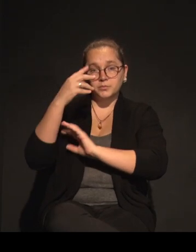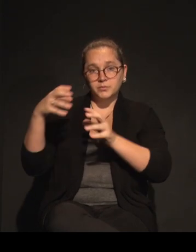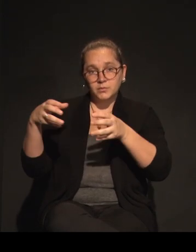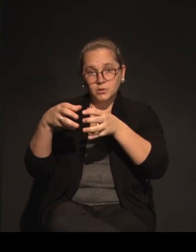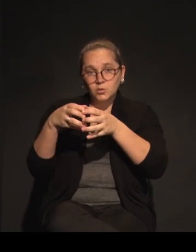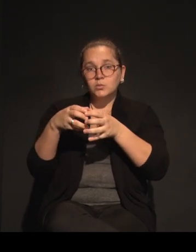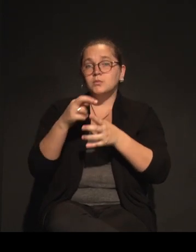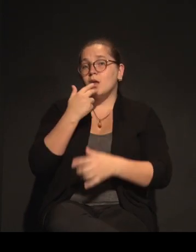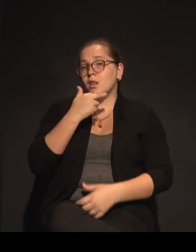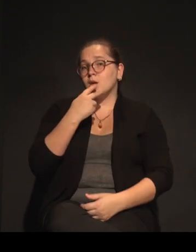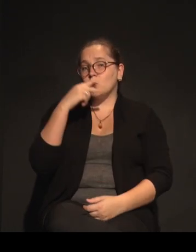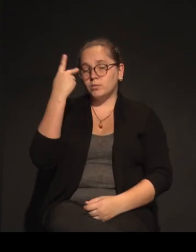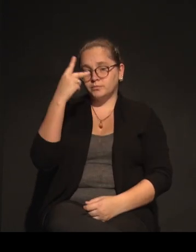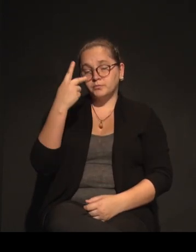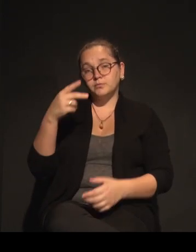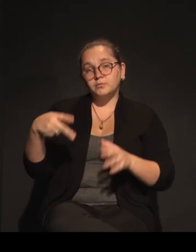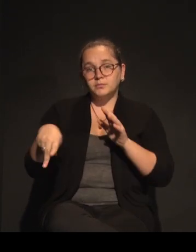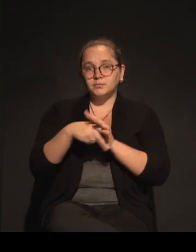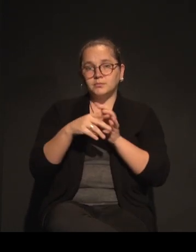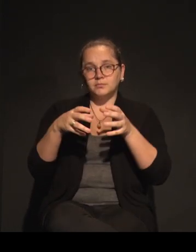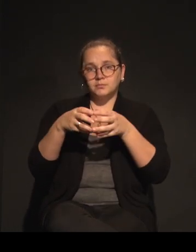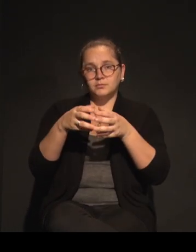amenities iratã